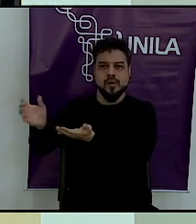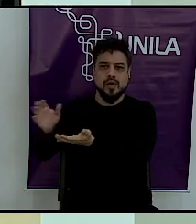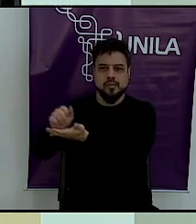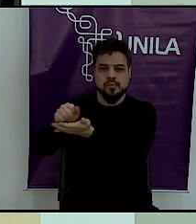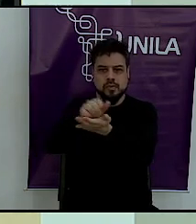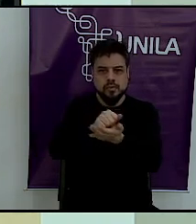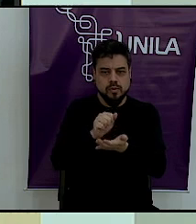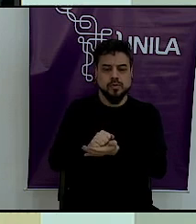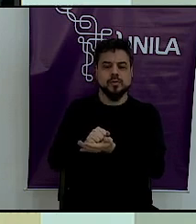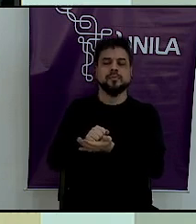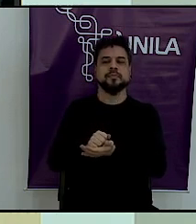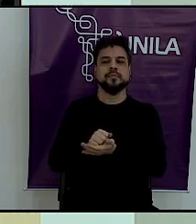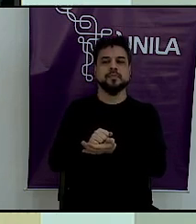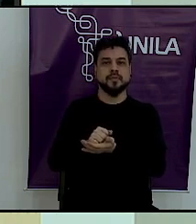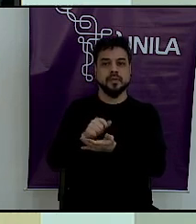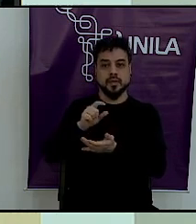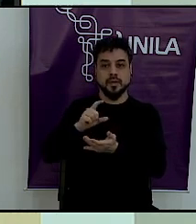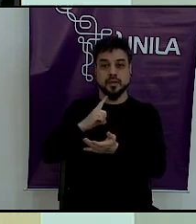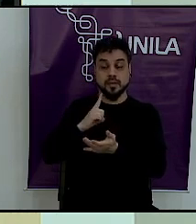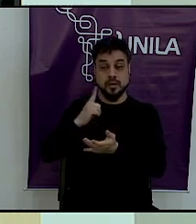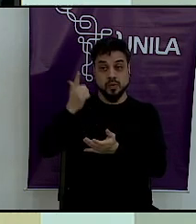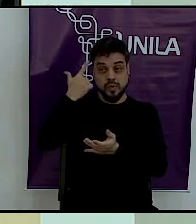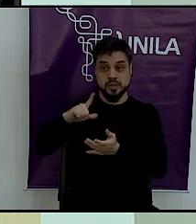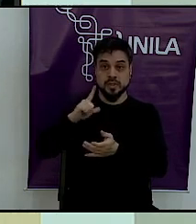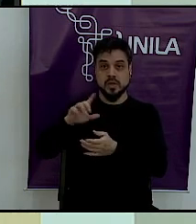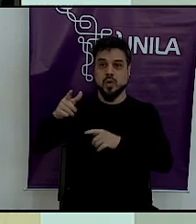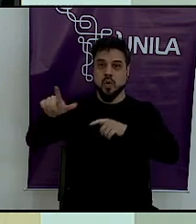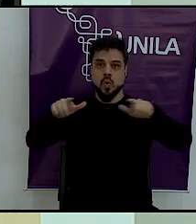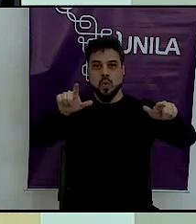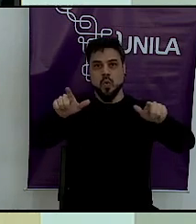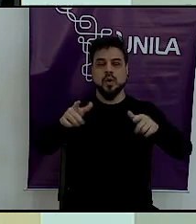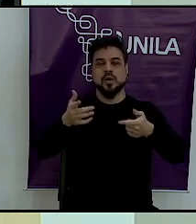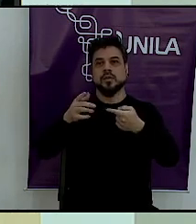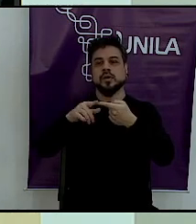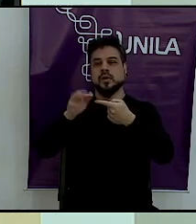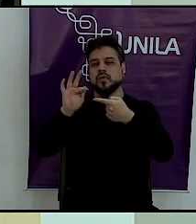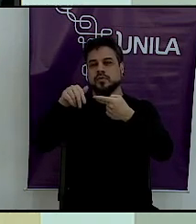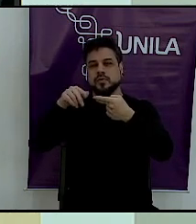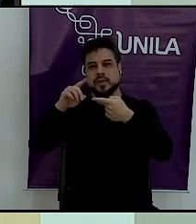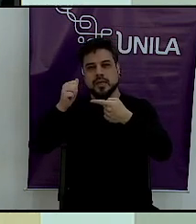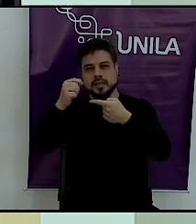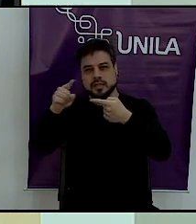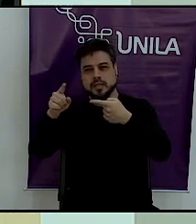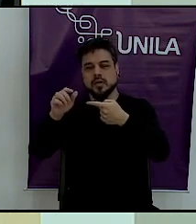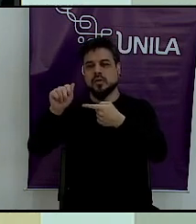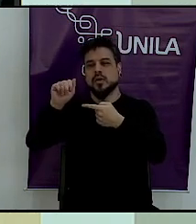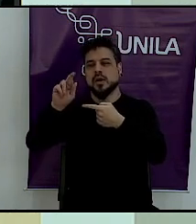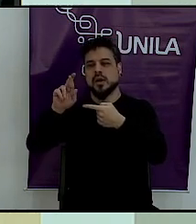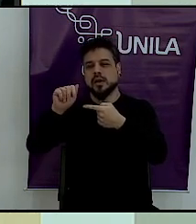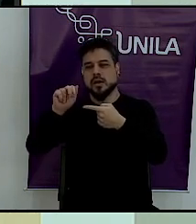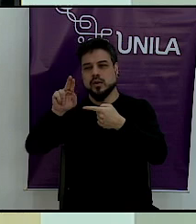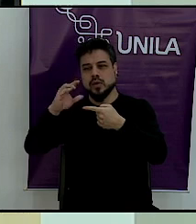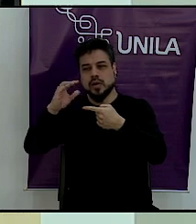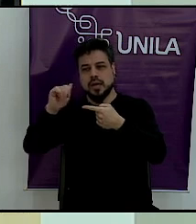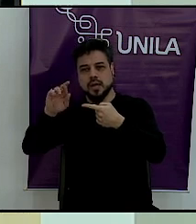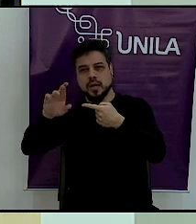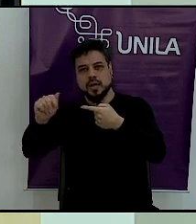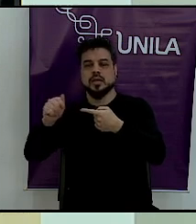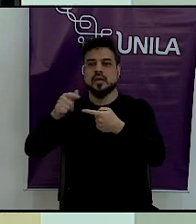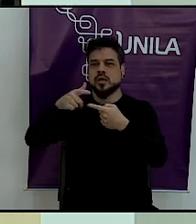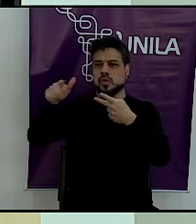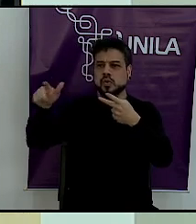parcerias, ter uma relação maior com Fundação Araucária ou outras agências de fomento, está se refletindo em